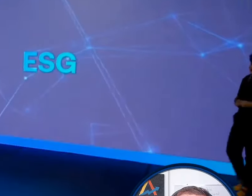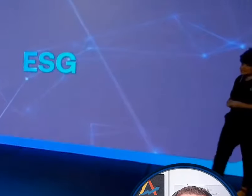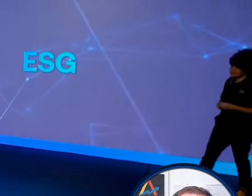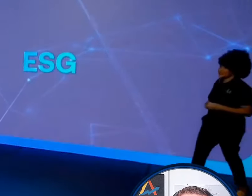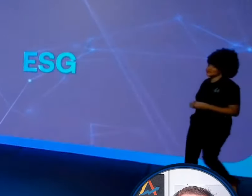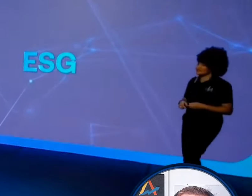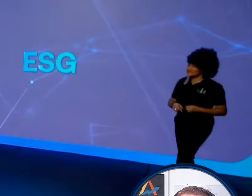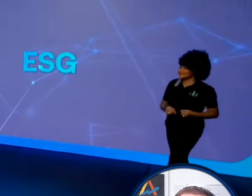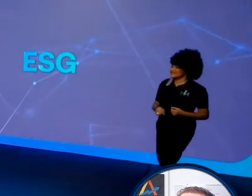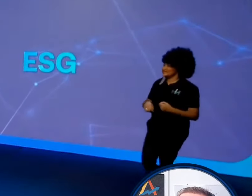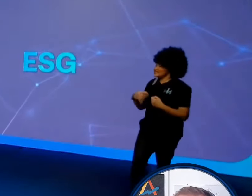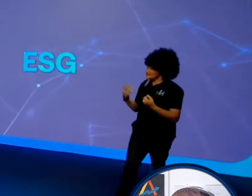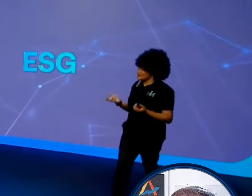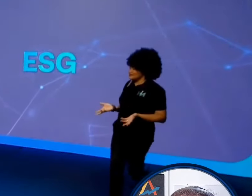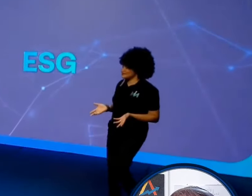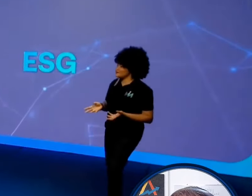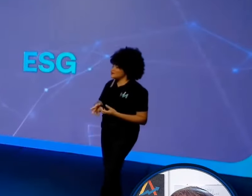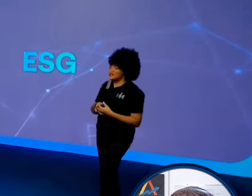Amanda?